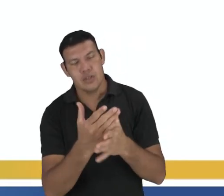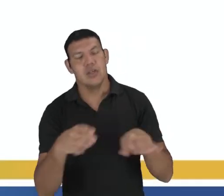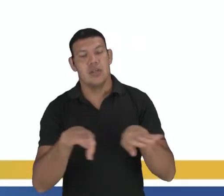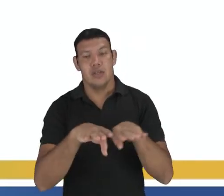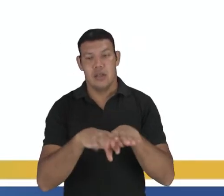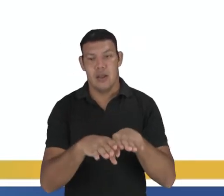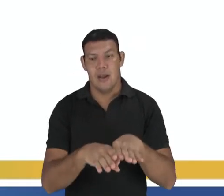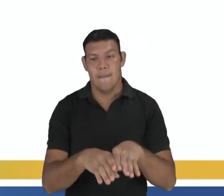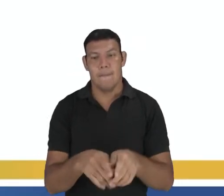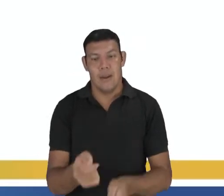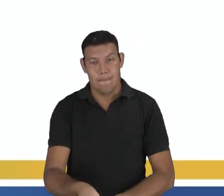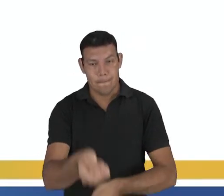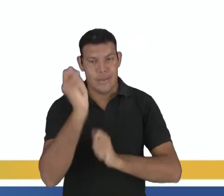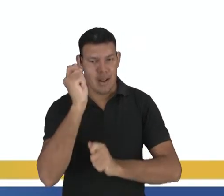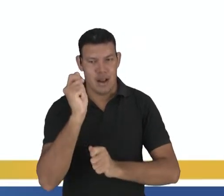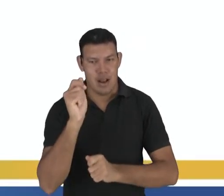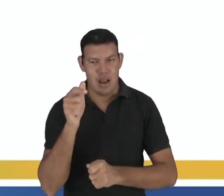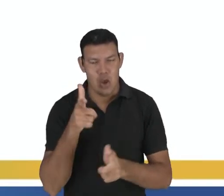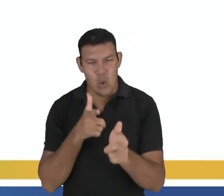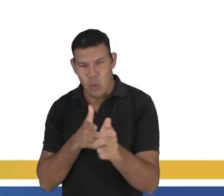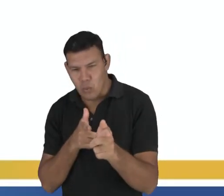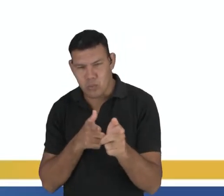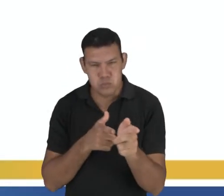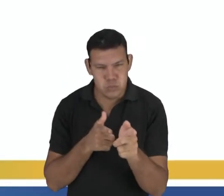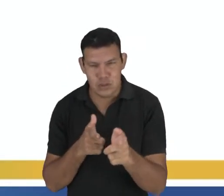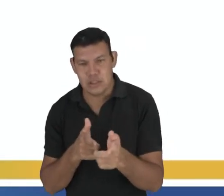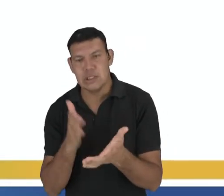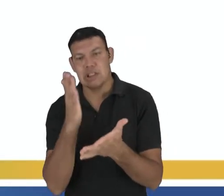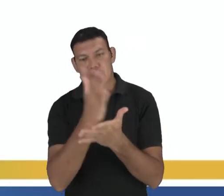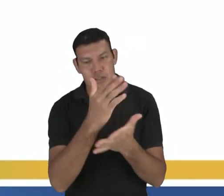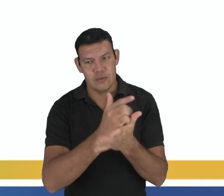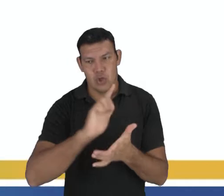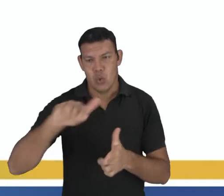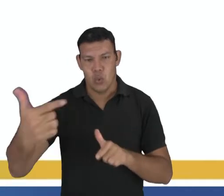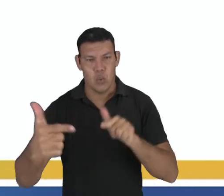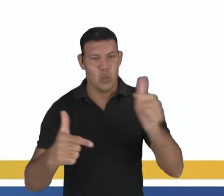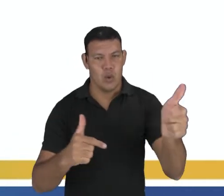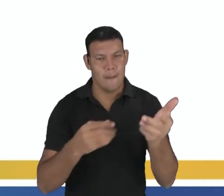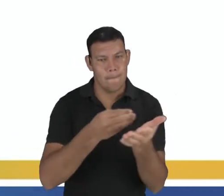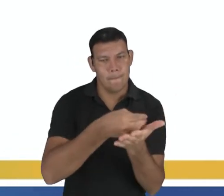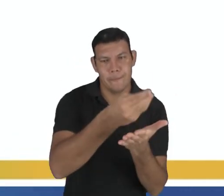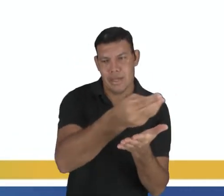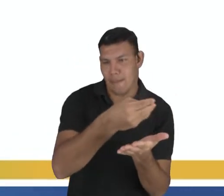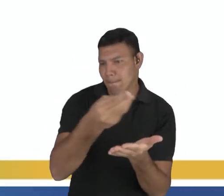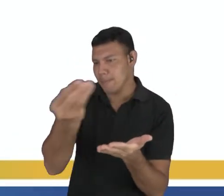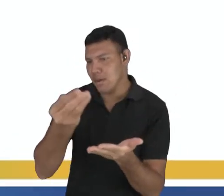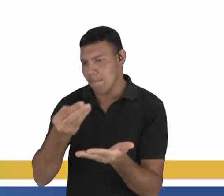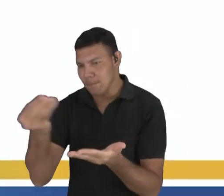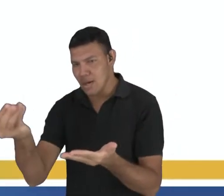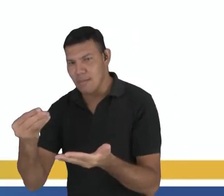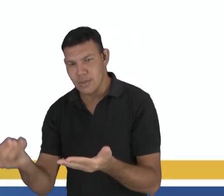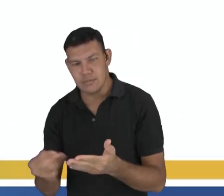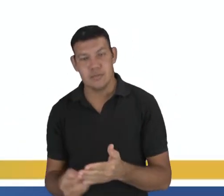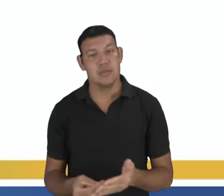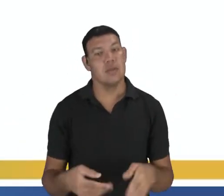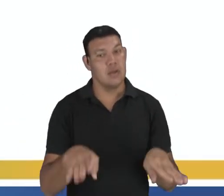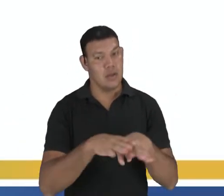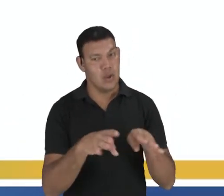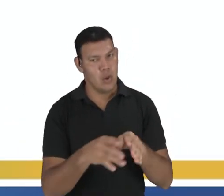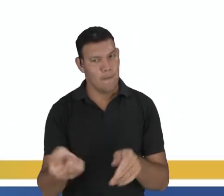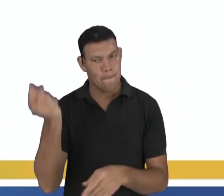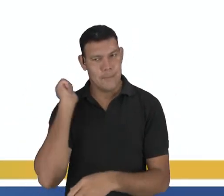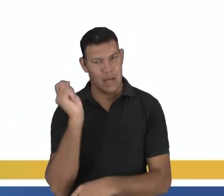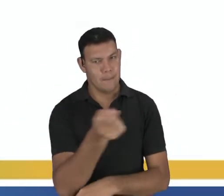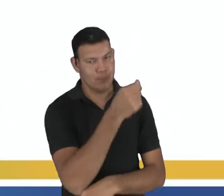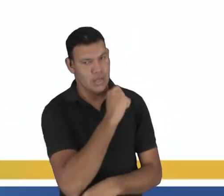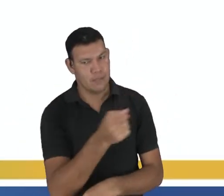índio que caçasse ou pescasse mais dividia seu alimento com os outros. Então a gente tem uma organização dentro desses povos, tanto quilombolas quanto indígenas,